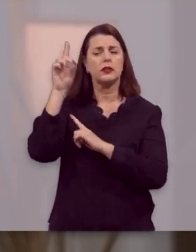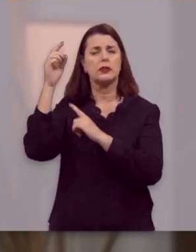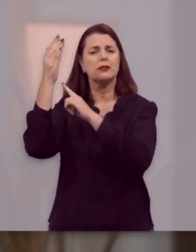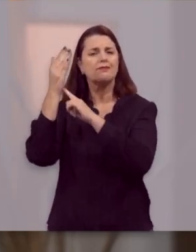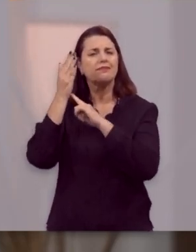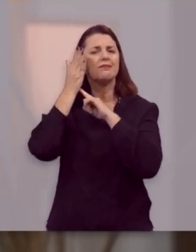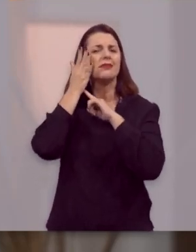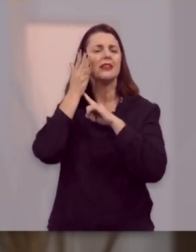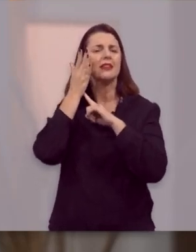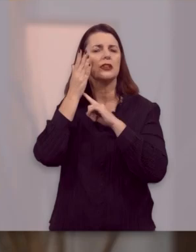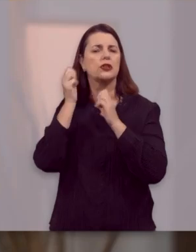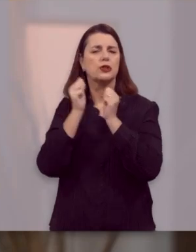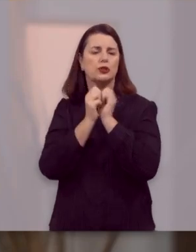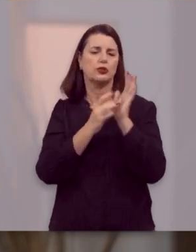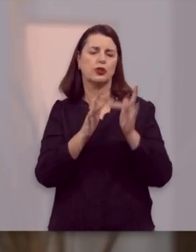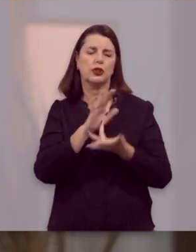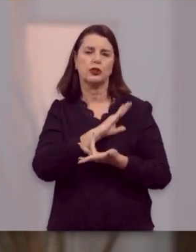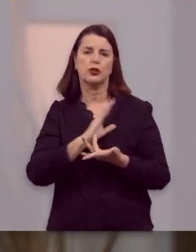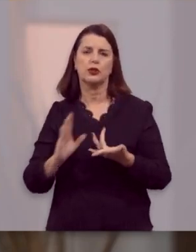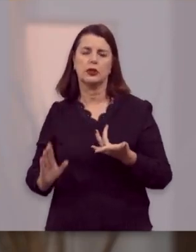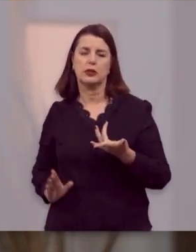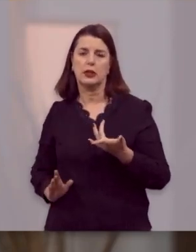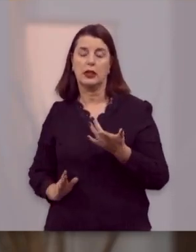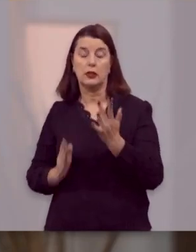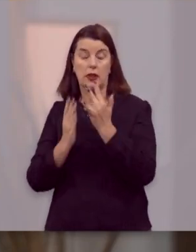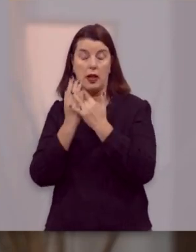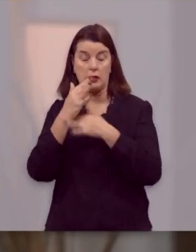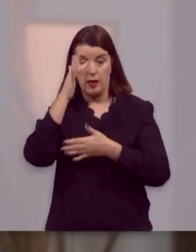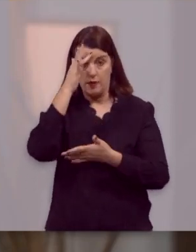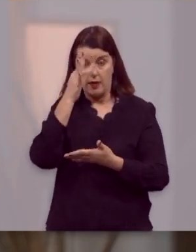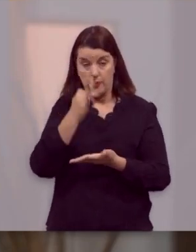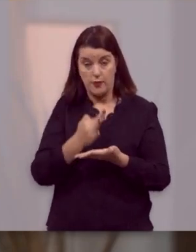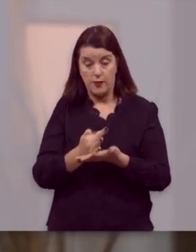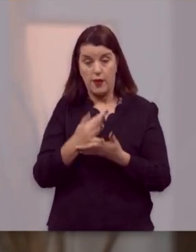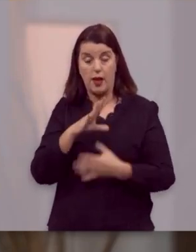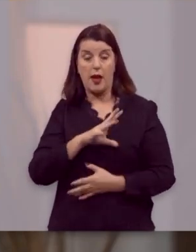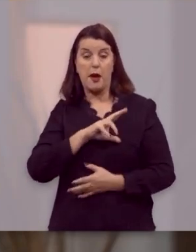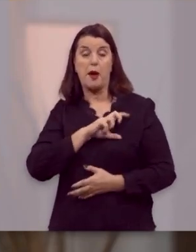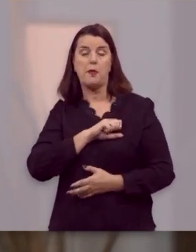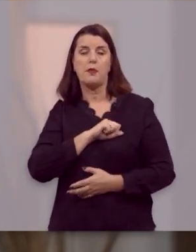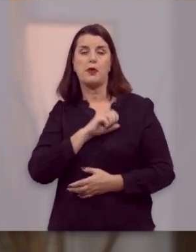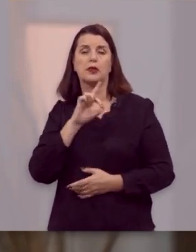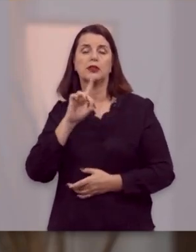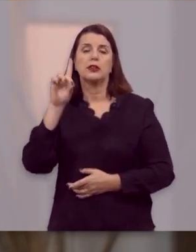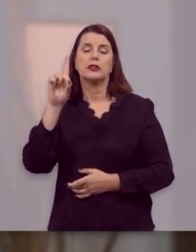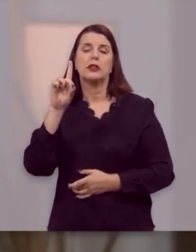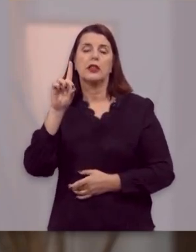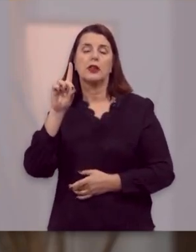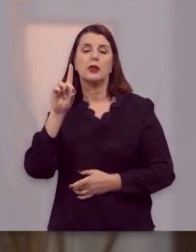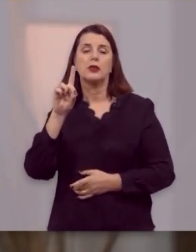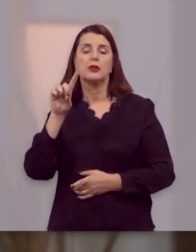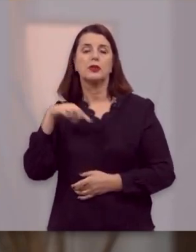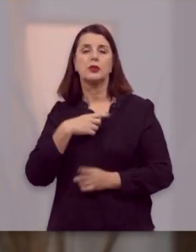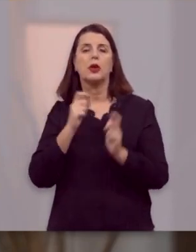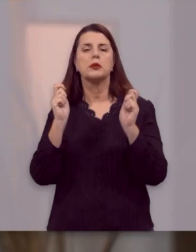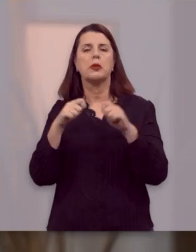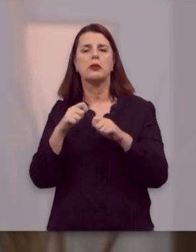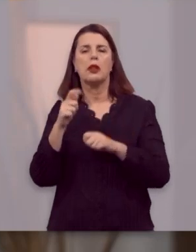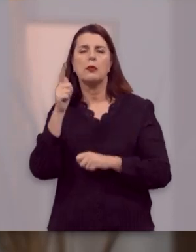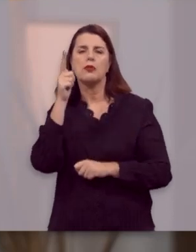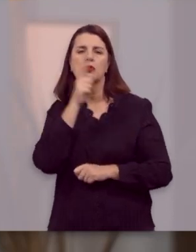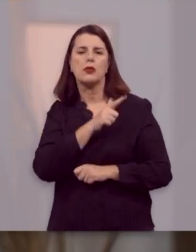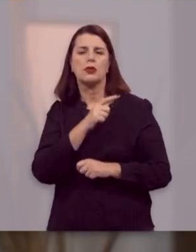Deus revelada em Cristo Jesus e que por meio da fé, no amor de Deus revelado em Jesus, nós